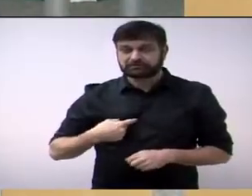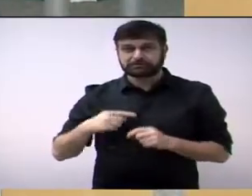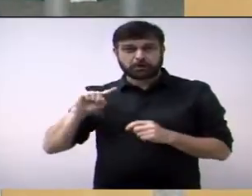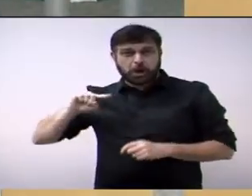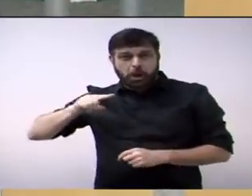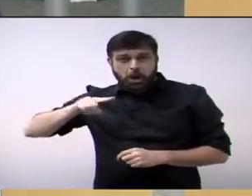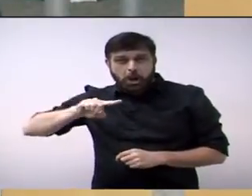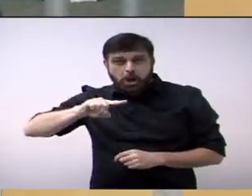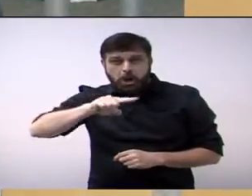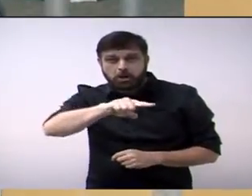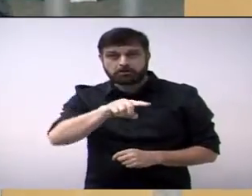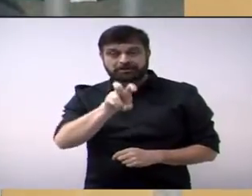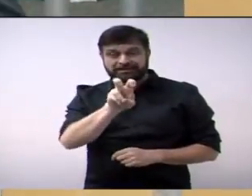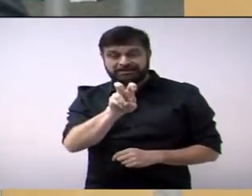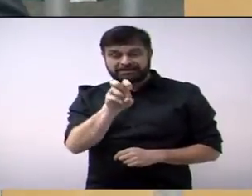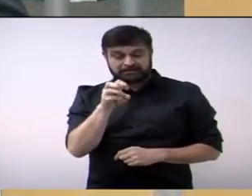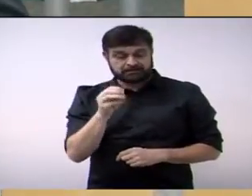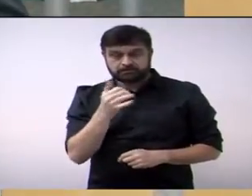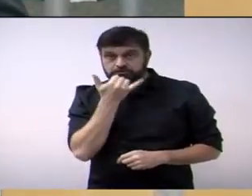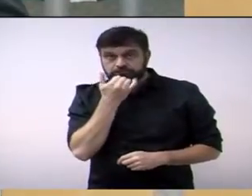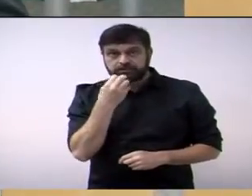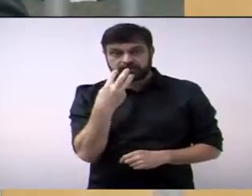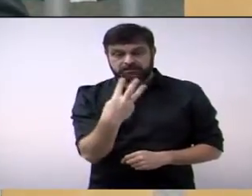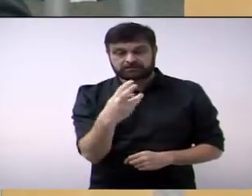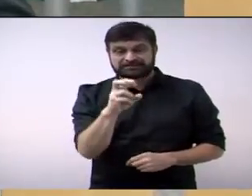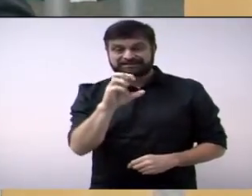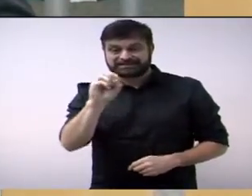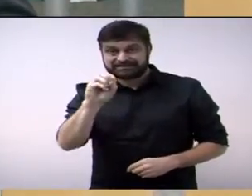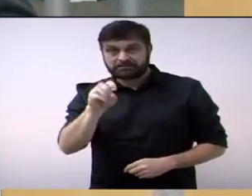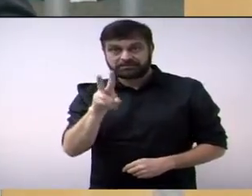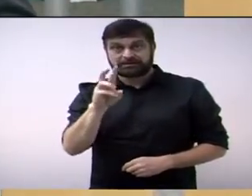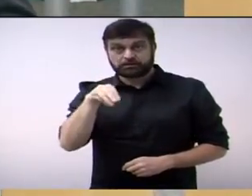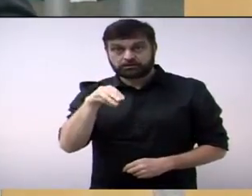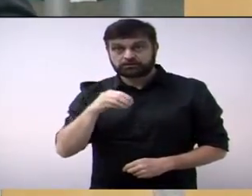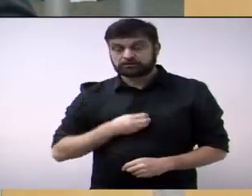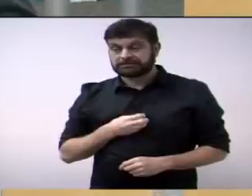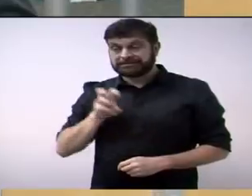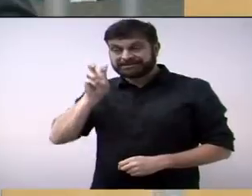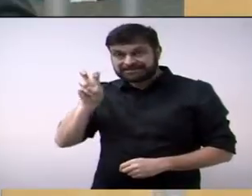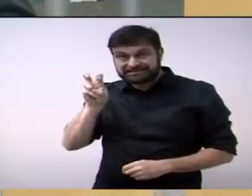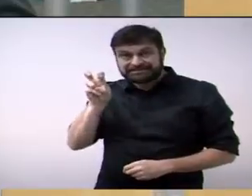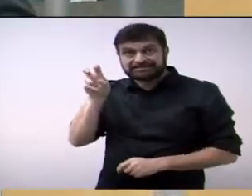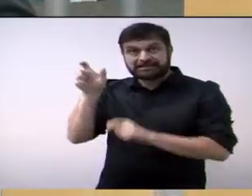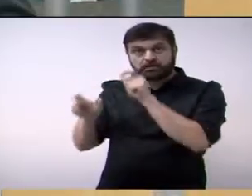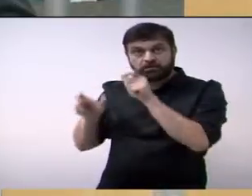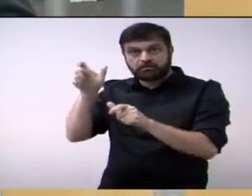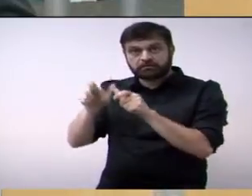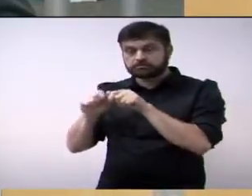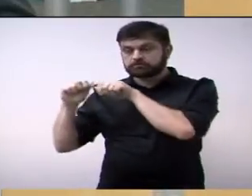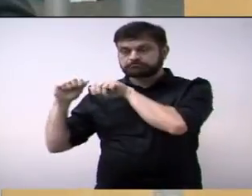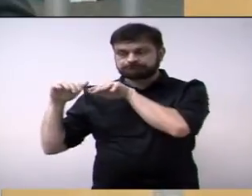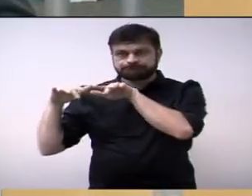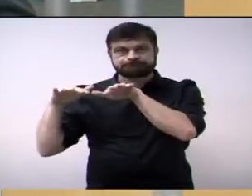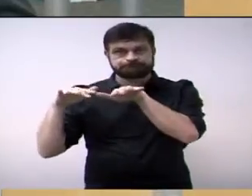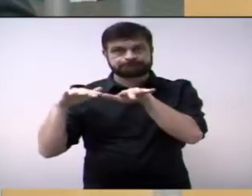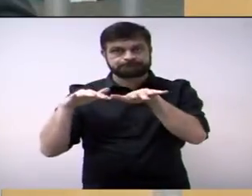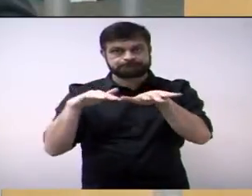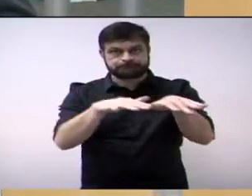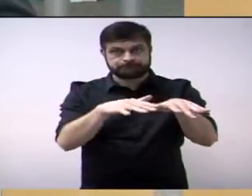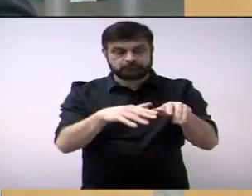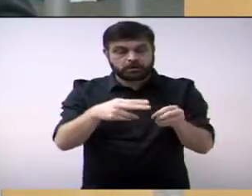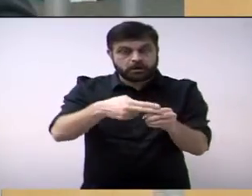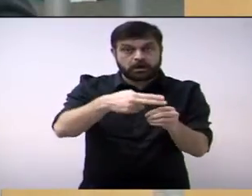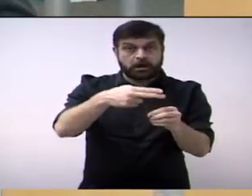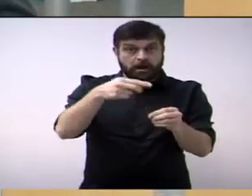quilômetros da cidade de Barretos e encaminhamos munícipes para o atendimento lá.